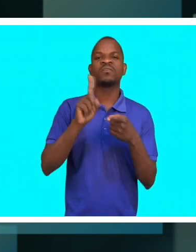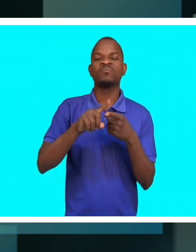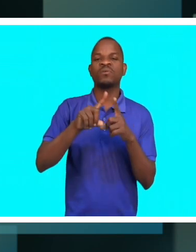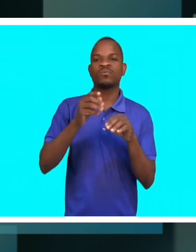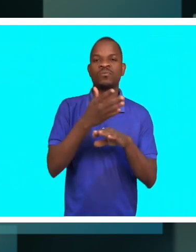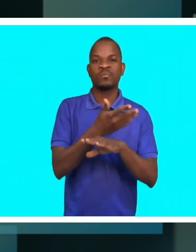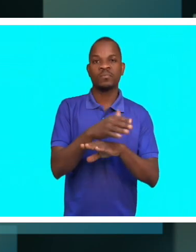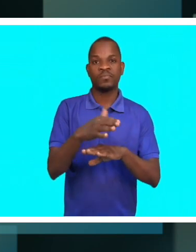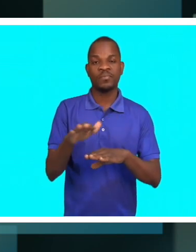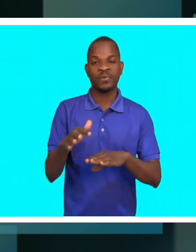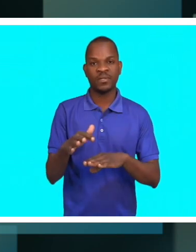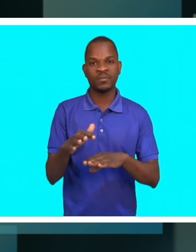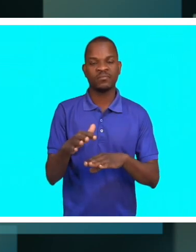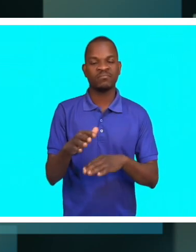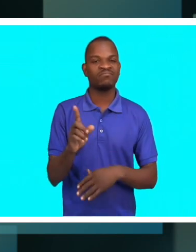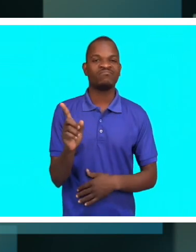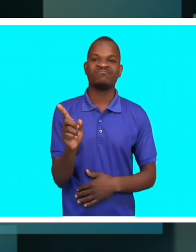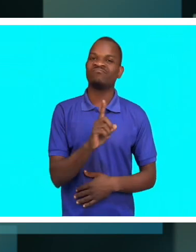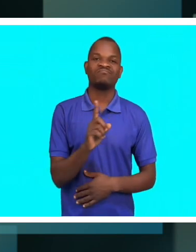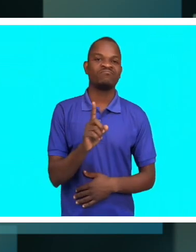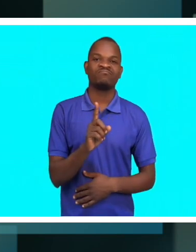não são as praias,